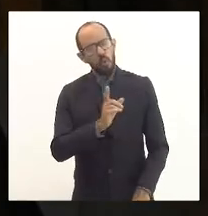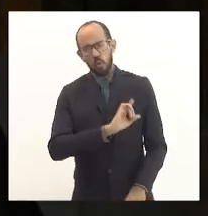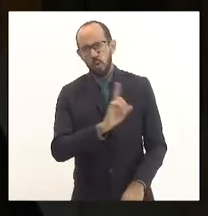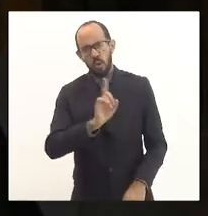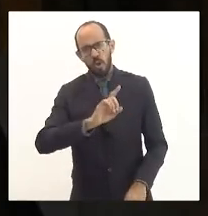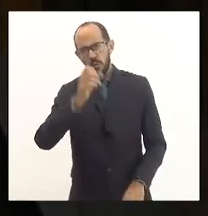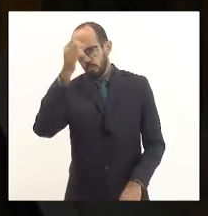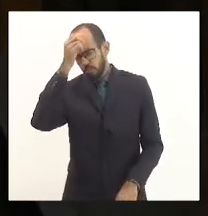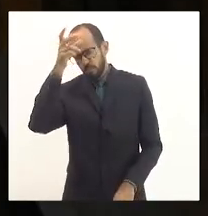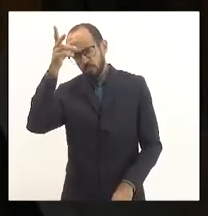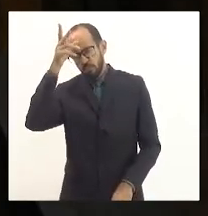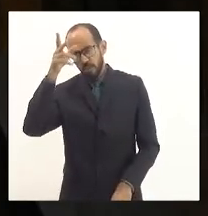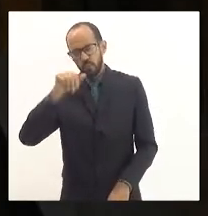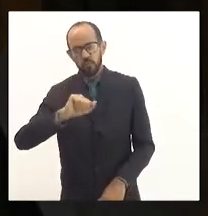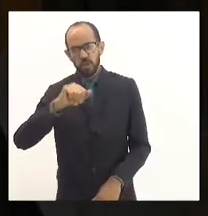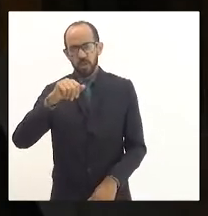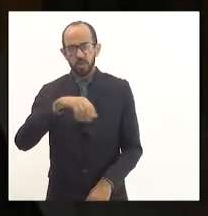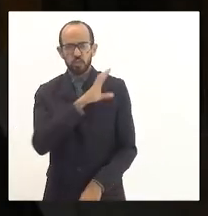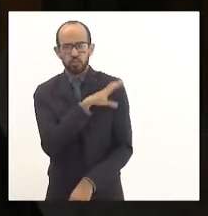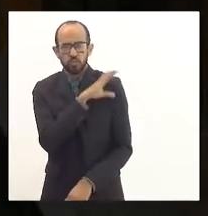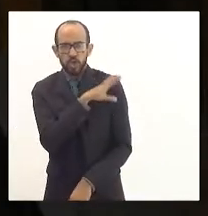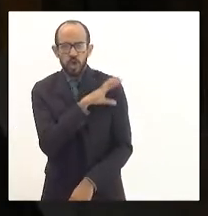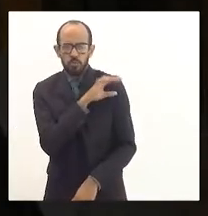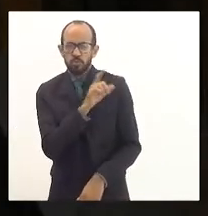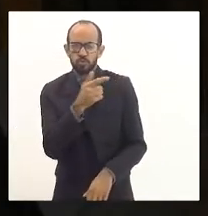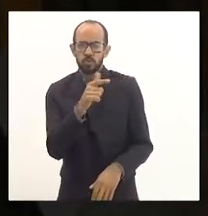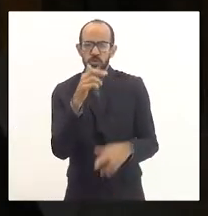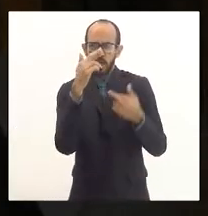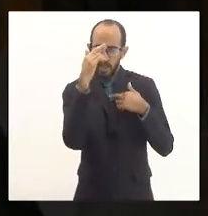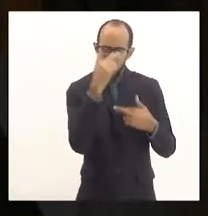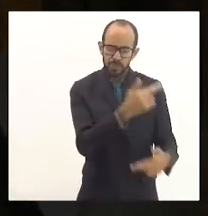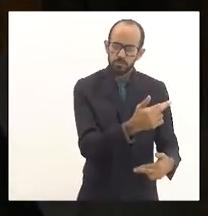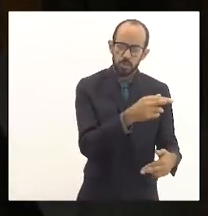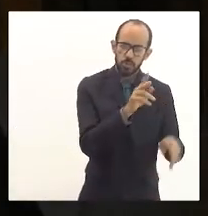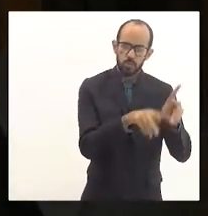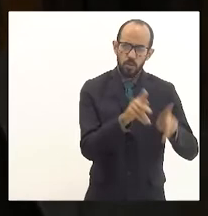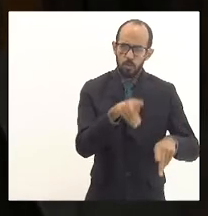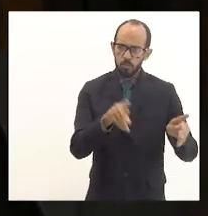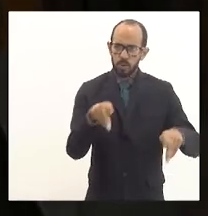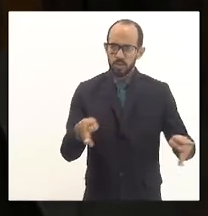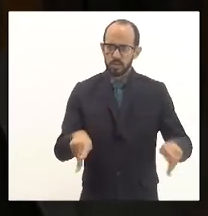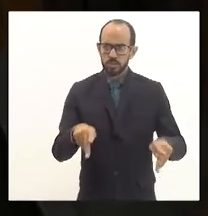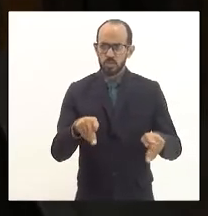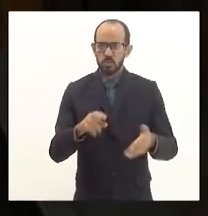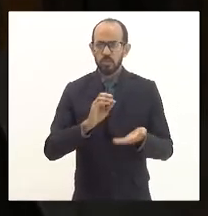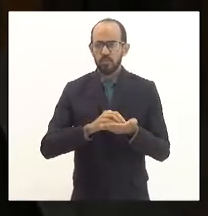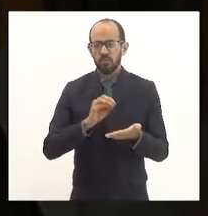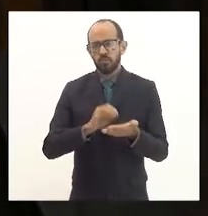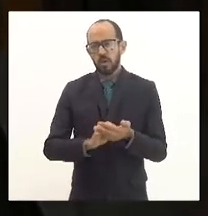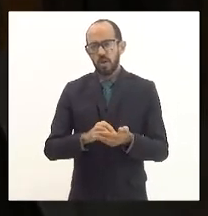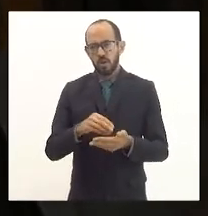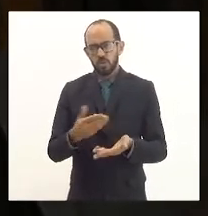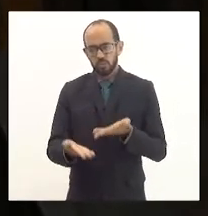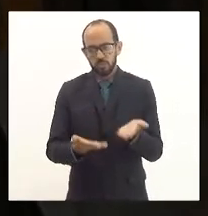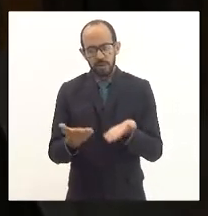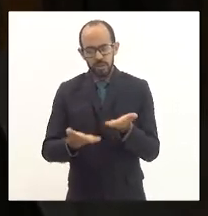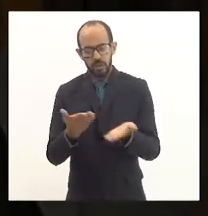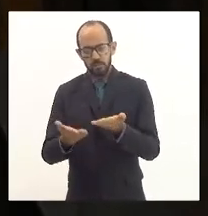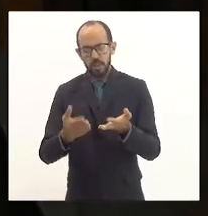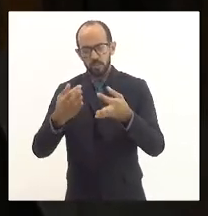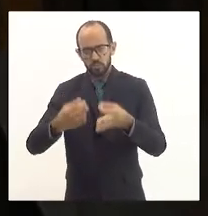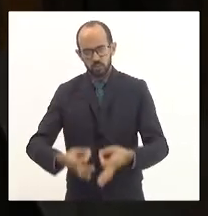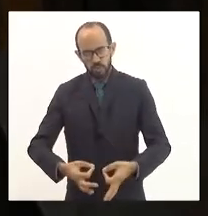eu não vi tratando a população com respeito não vem tendo uma saúde humanizada o tratamento humanizado